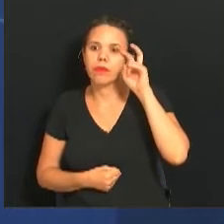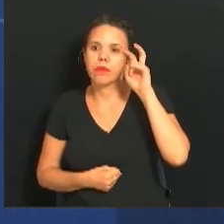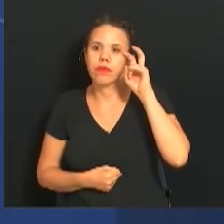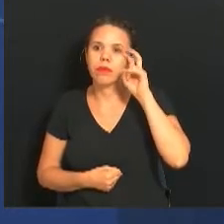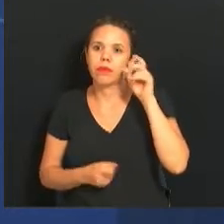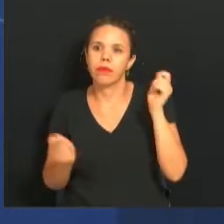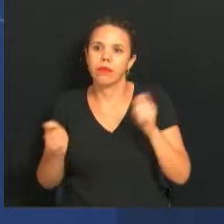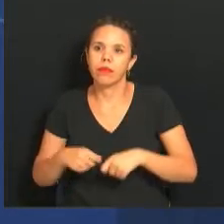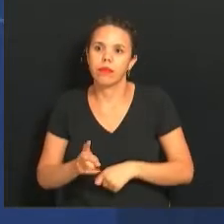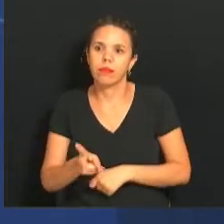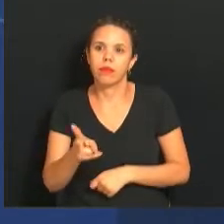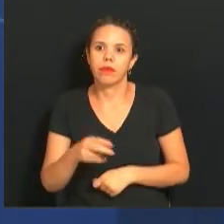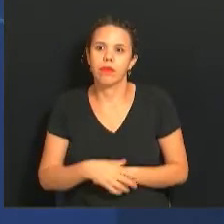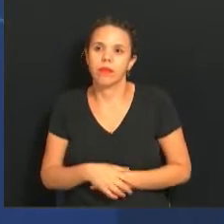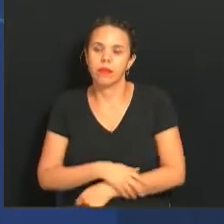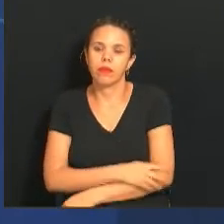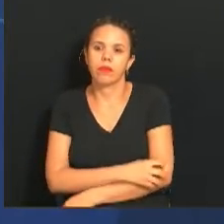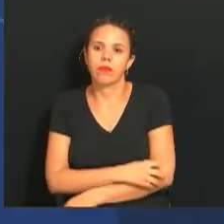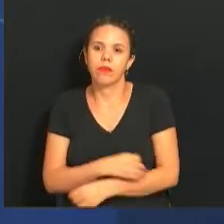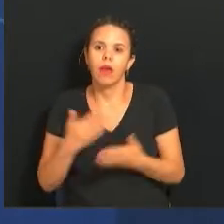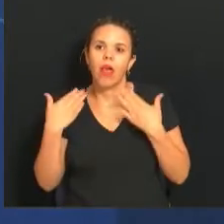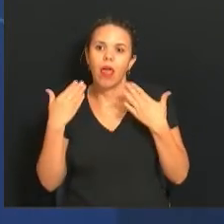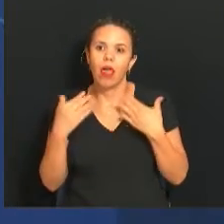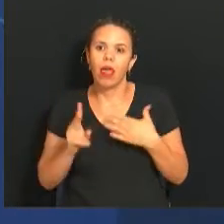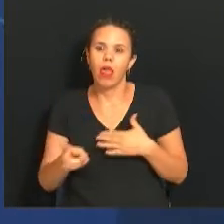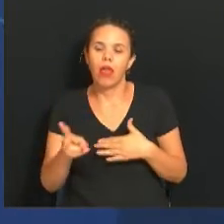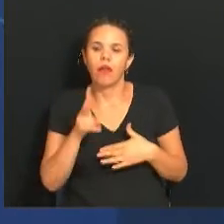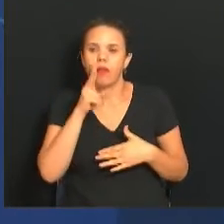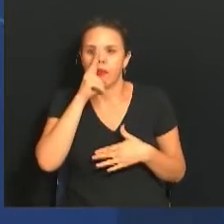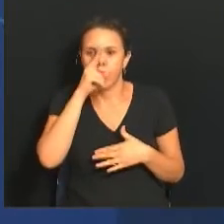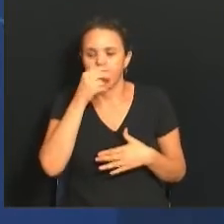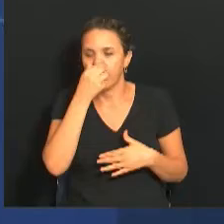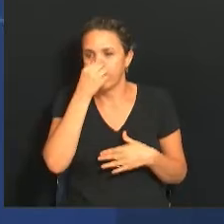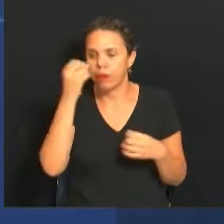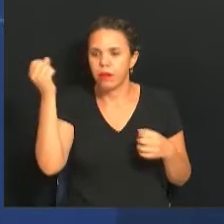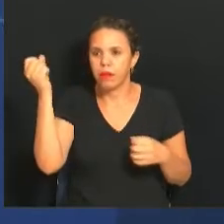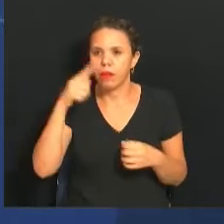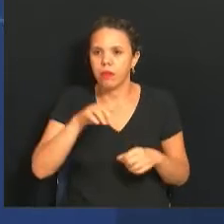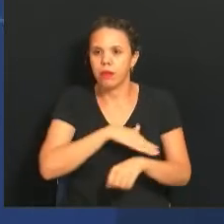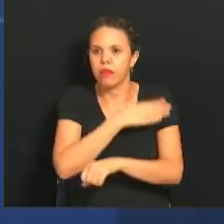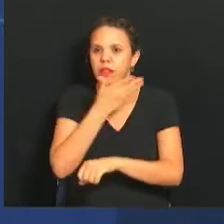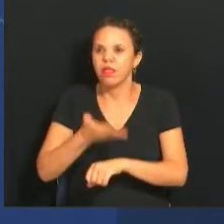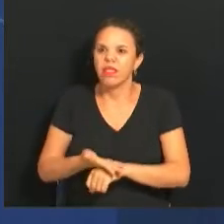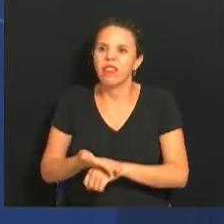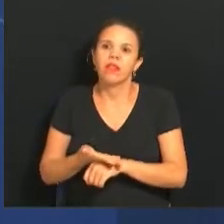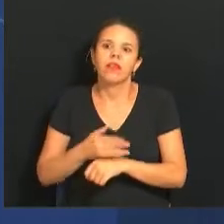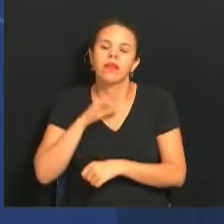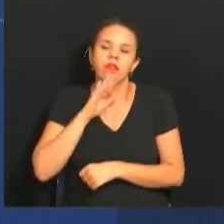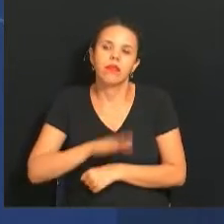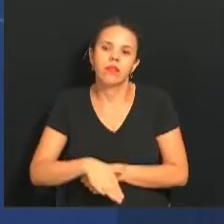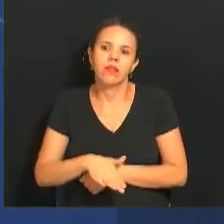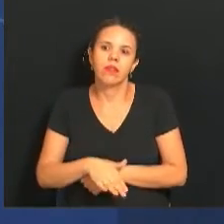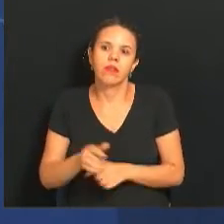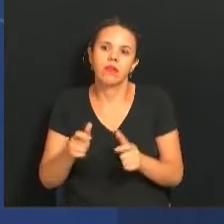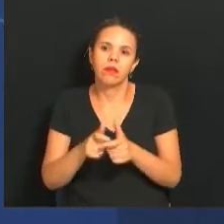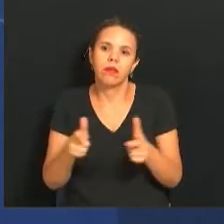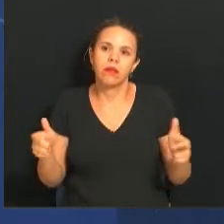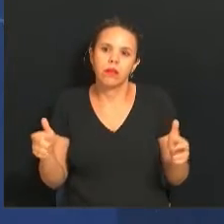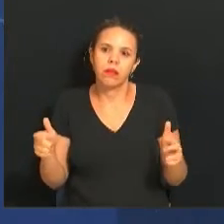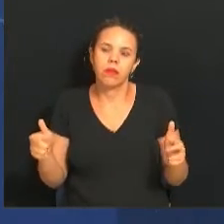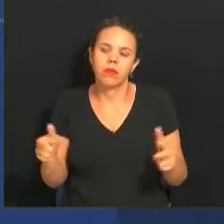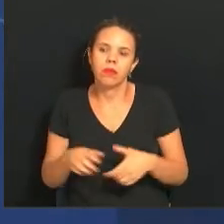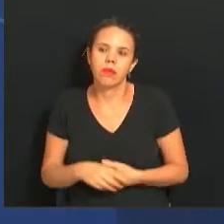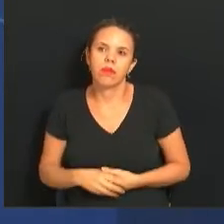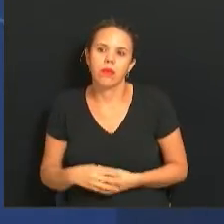condição permanece, viu? Calor segue com força, sol durante todo o dia e à tarde com aumento da